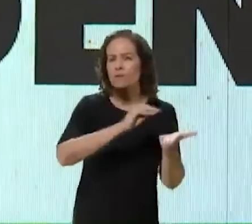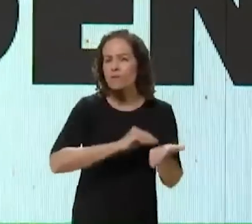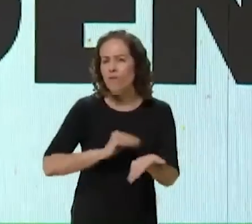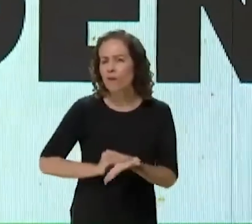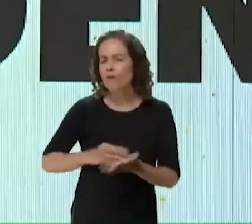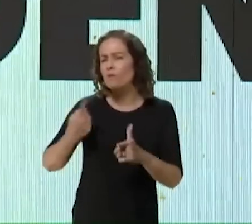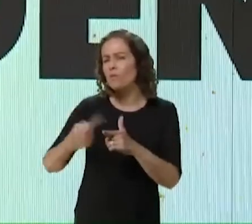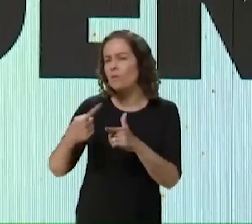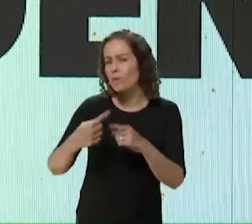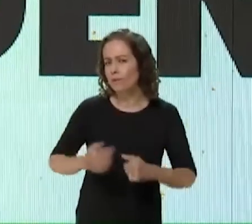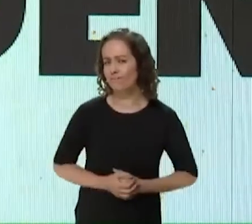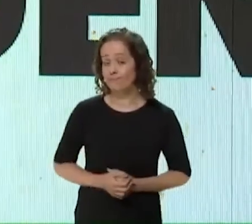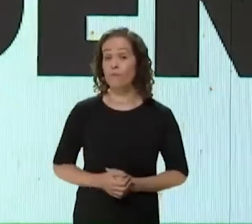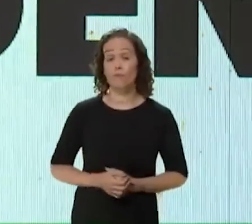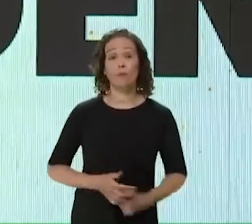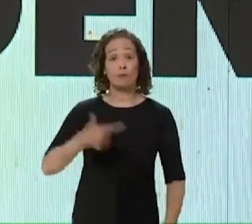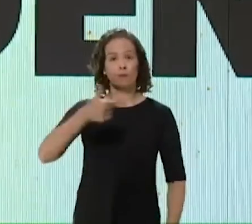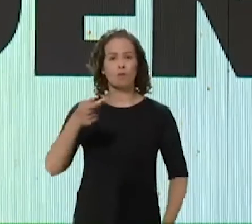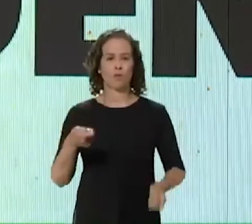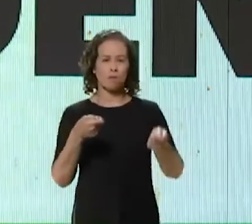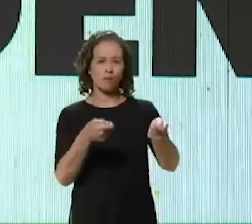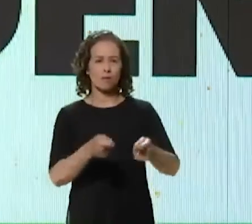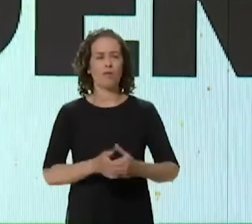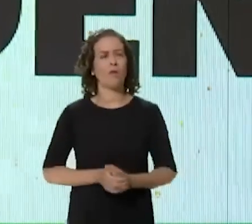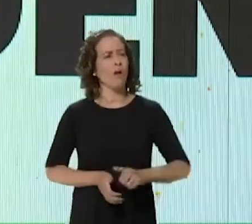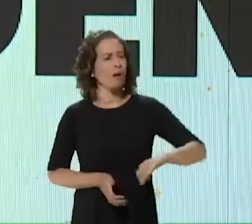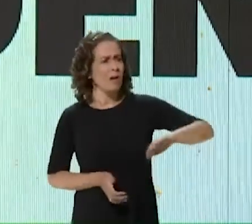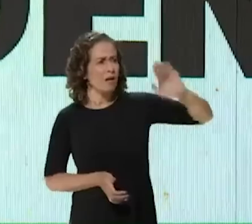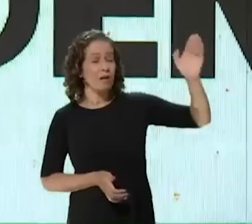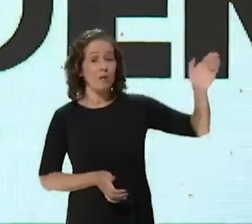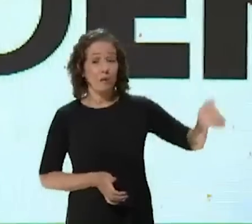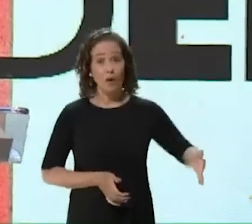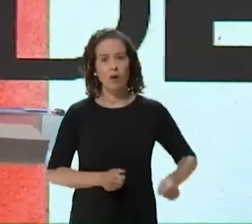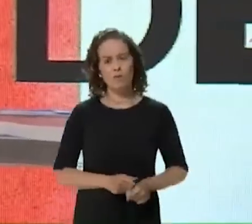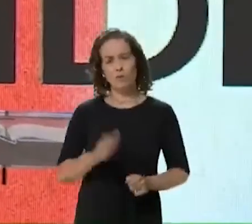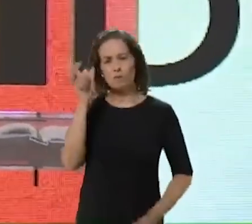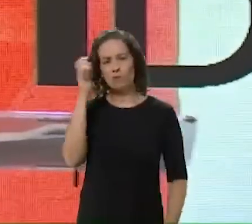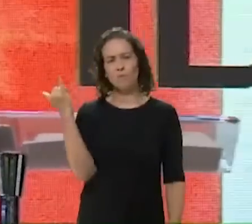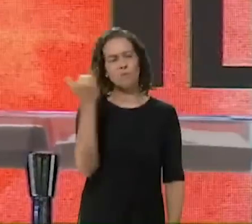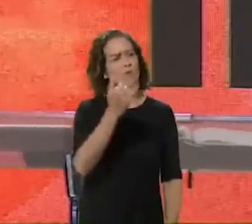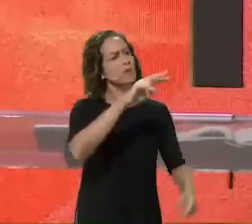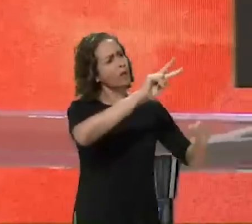Segunda tentação de Jesus: pula daqui de cima que os seus anjos vão te segurar.